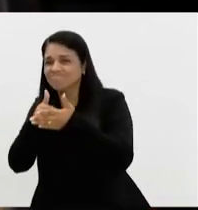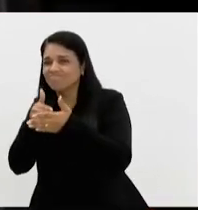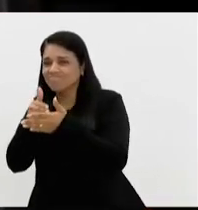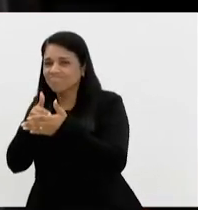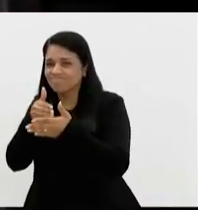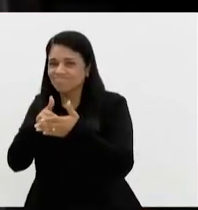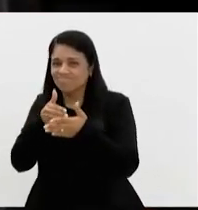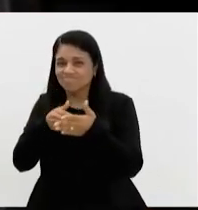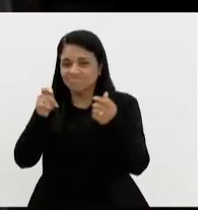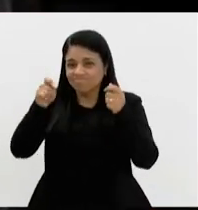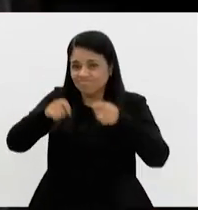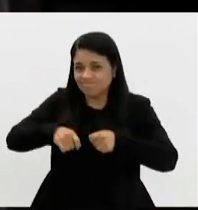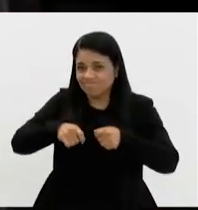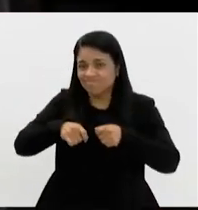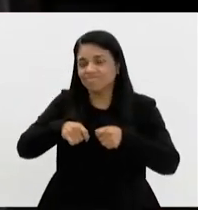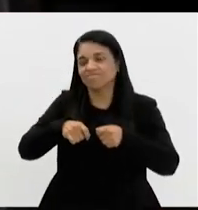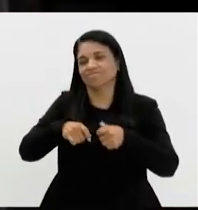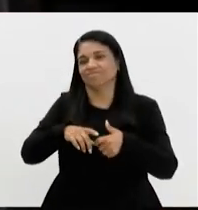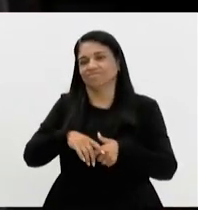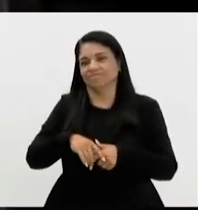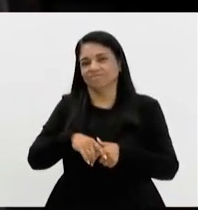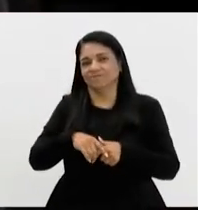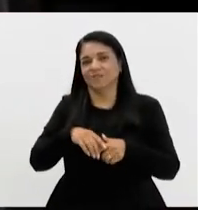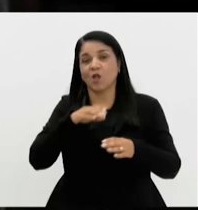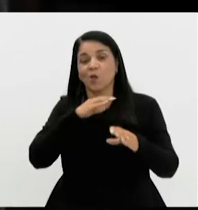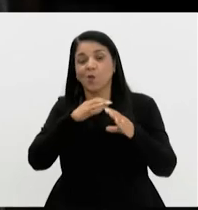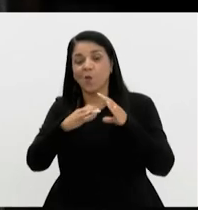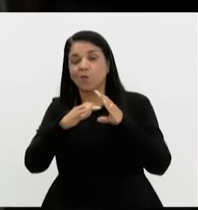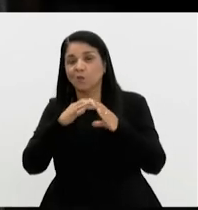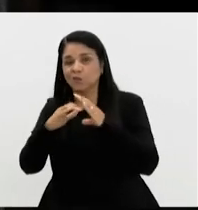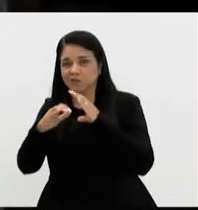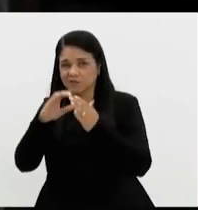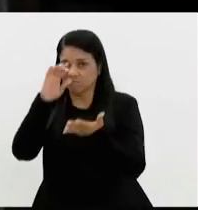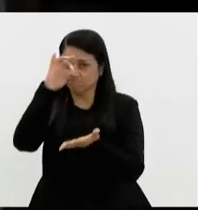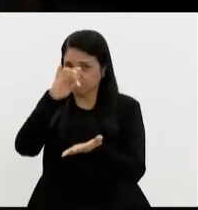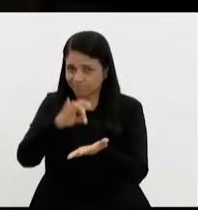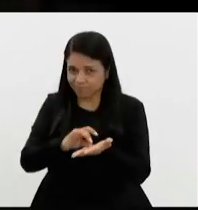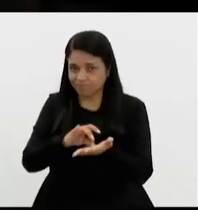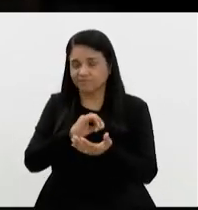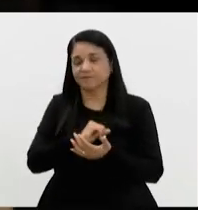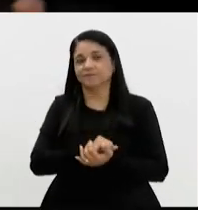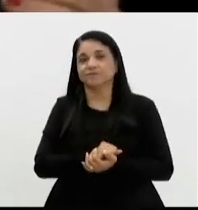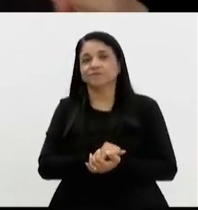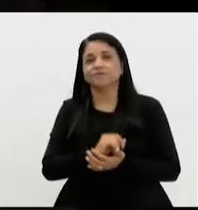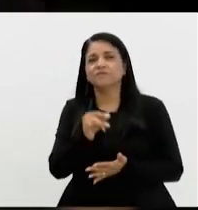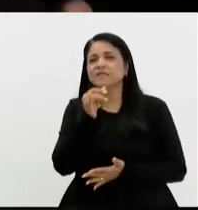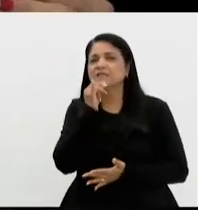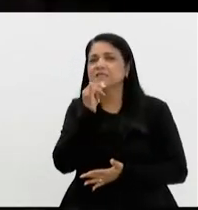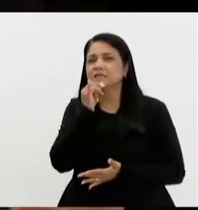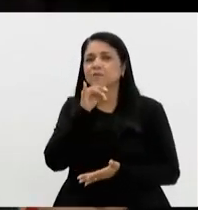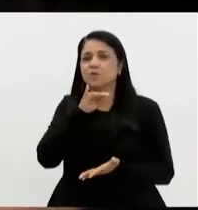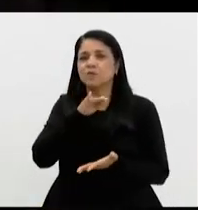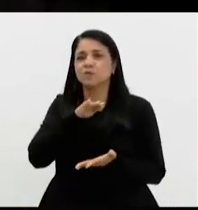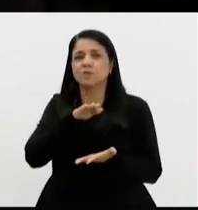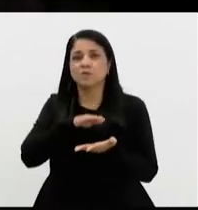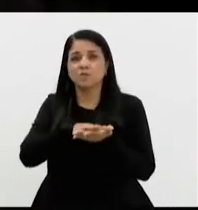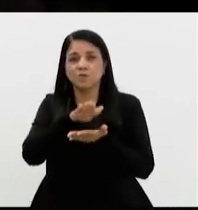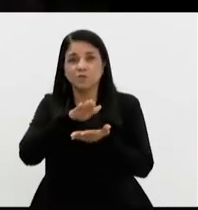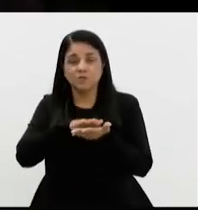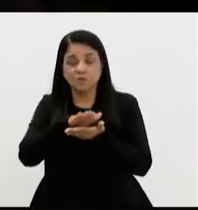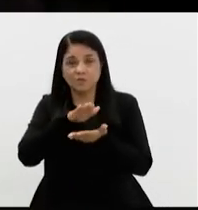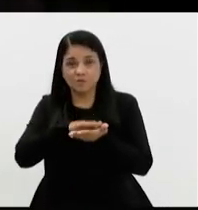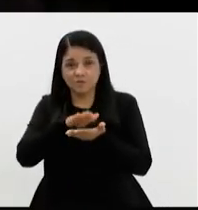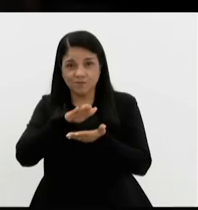possibilidades de manutenção da comunicação oficial por exemplo se publicar extratos de